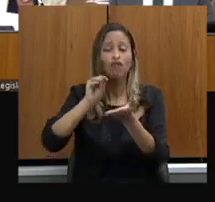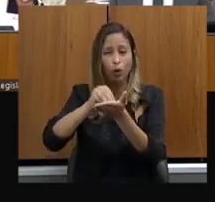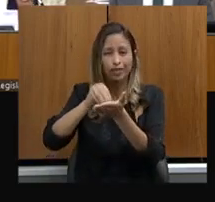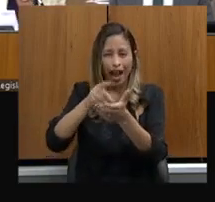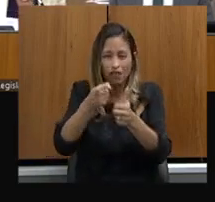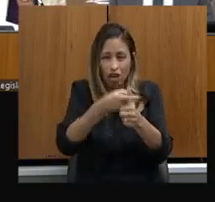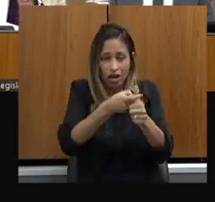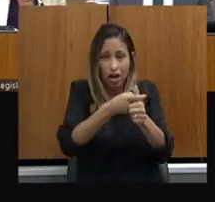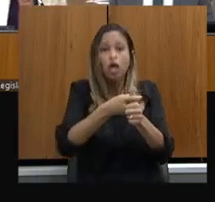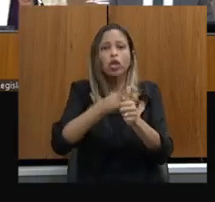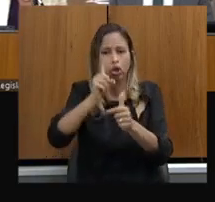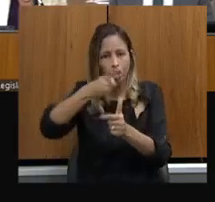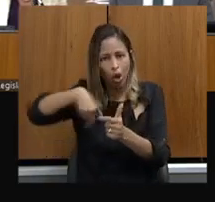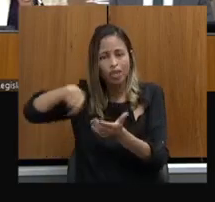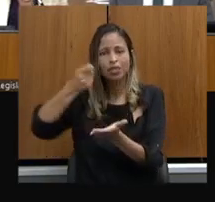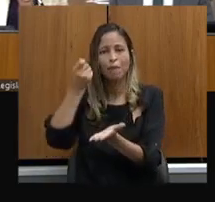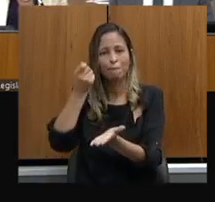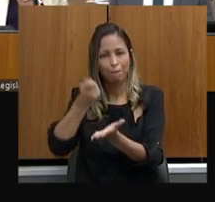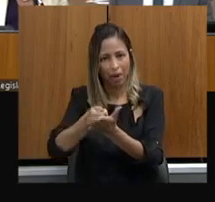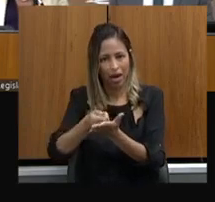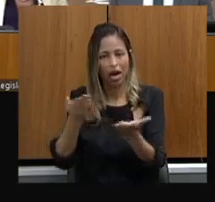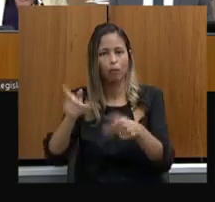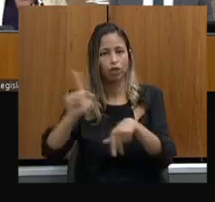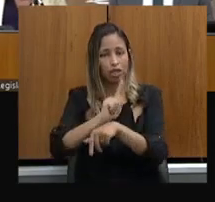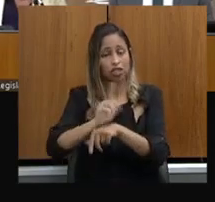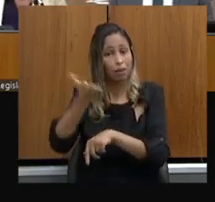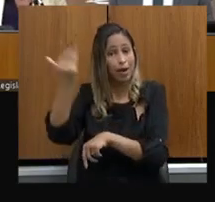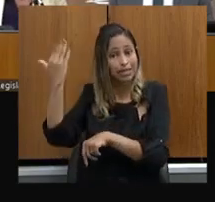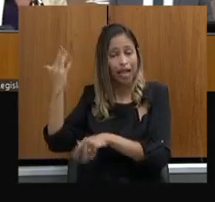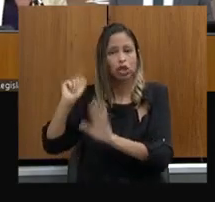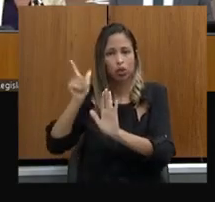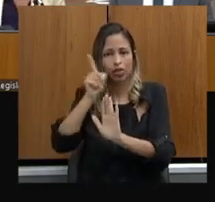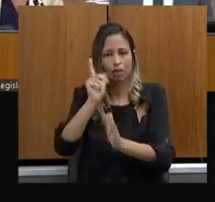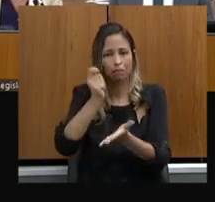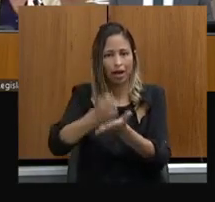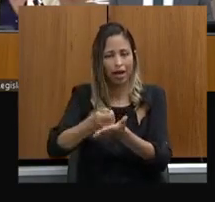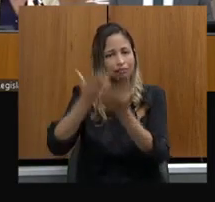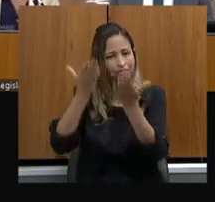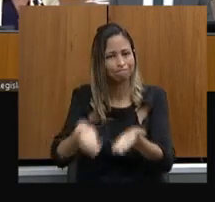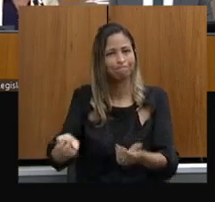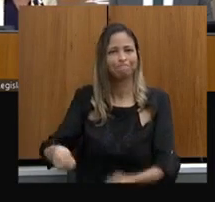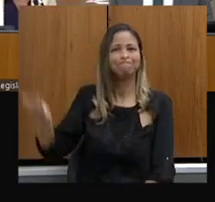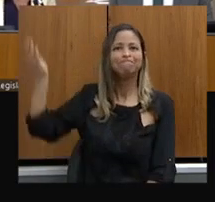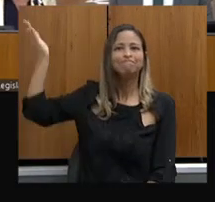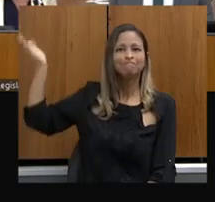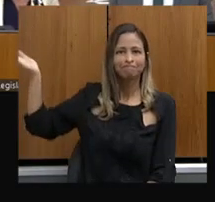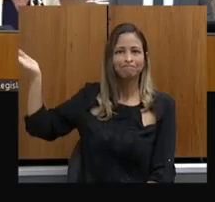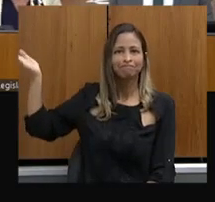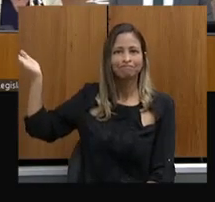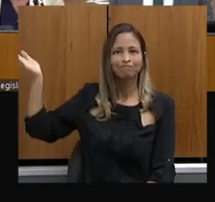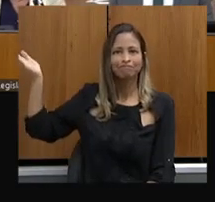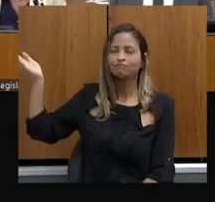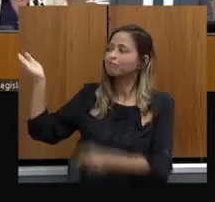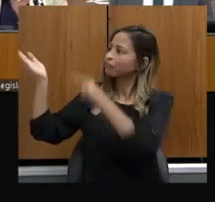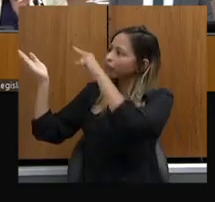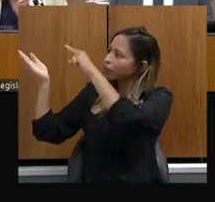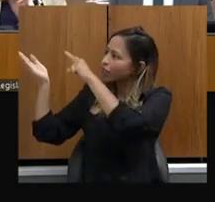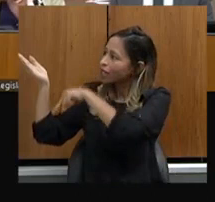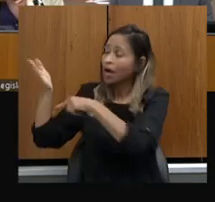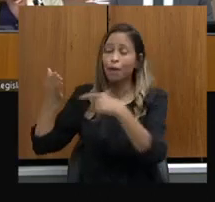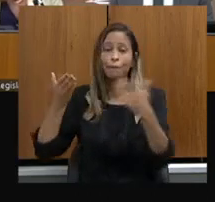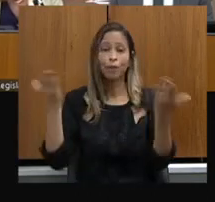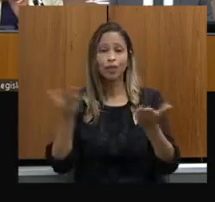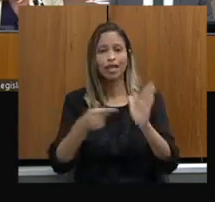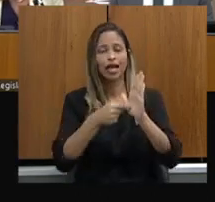quitamos e que veio herdado de gestões anteriores pode passar por favor trazendo agora